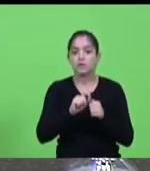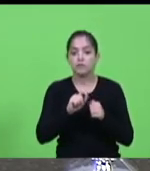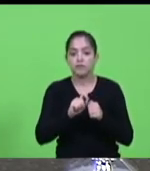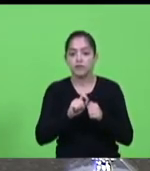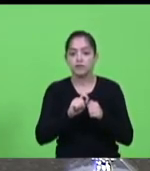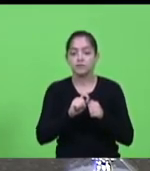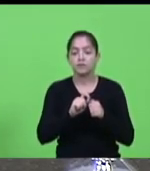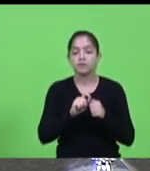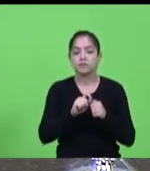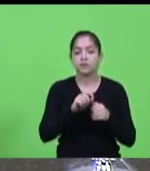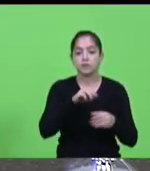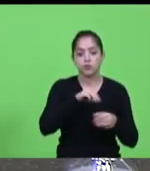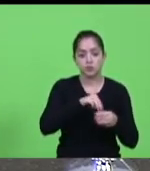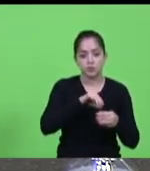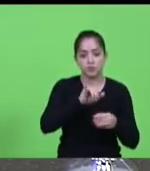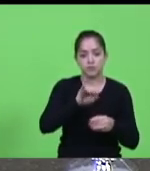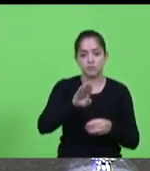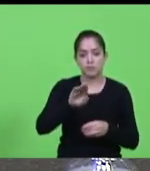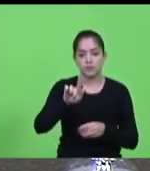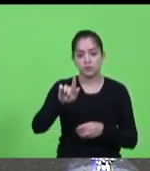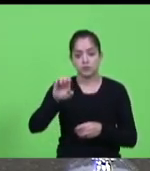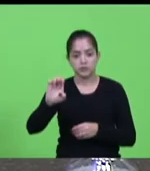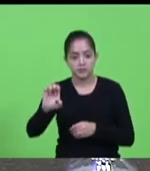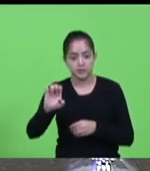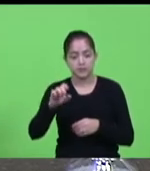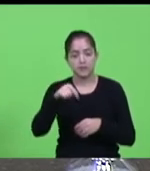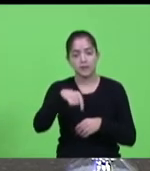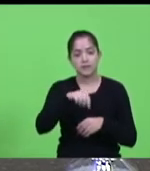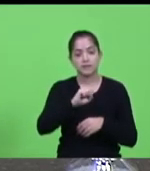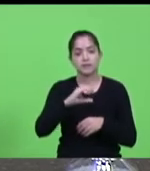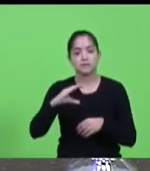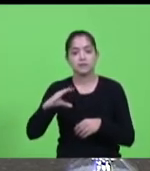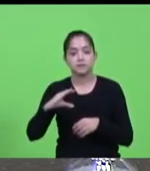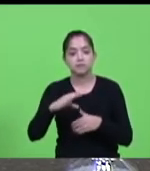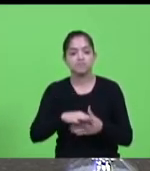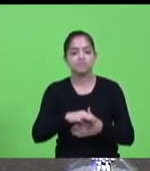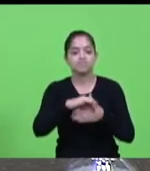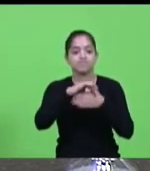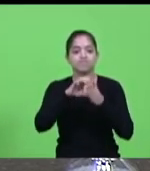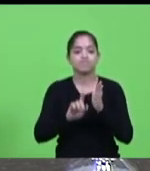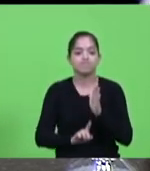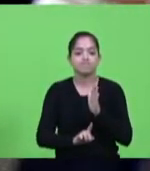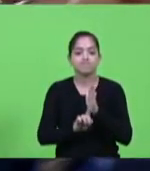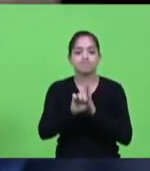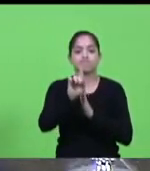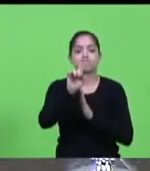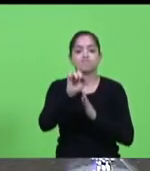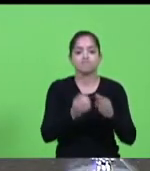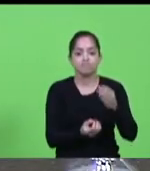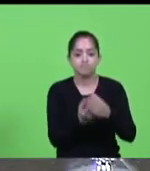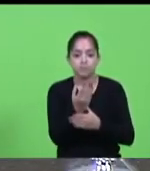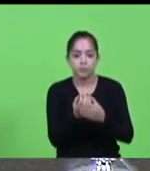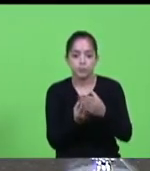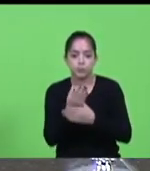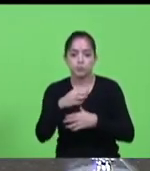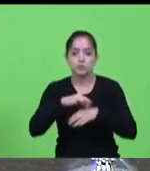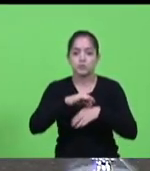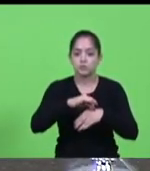municipal do IBGE, Santa Catarina lidera o ranking nacional de produção de carne